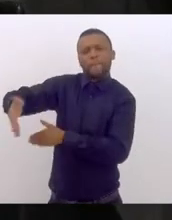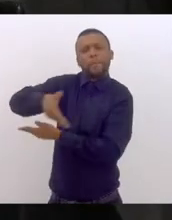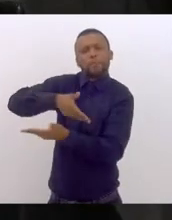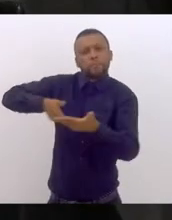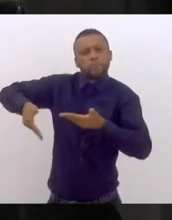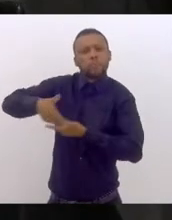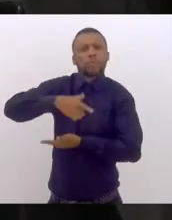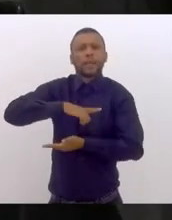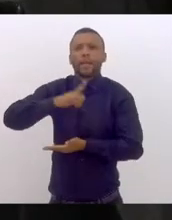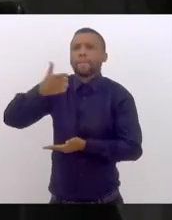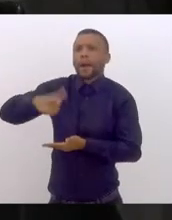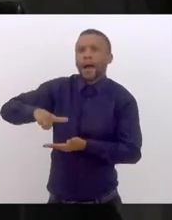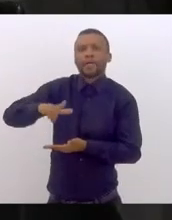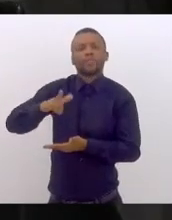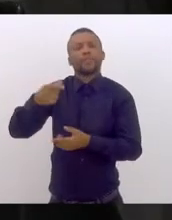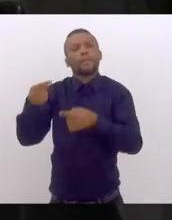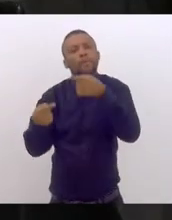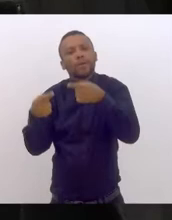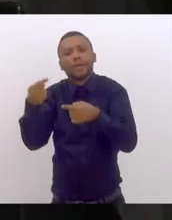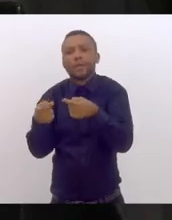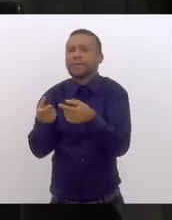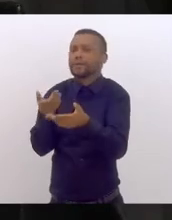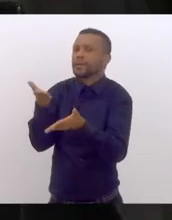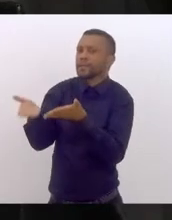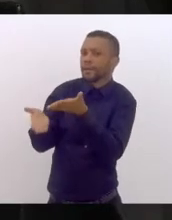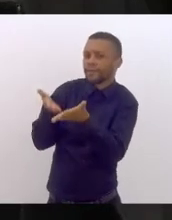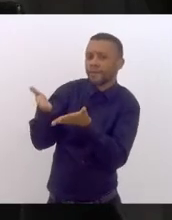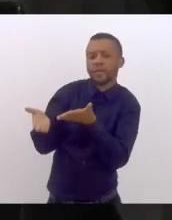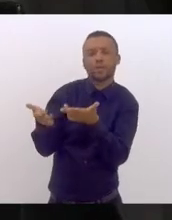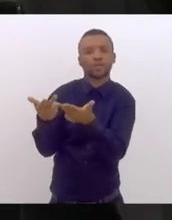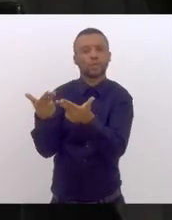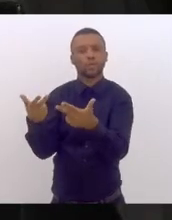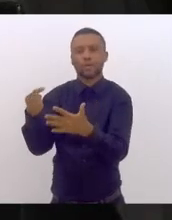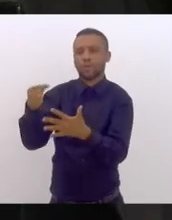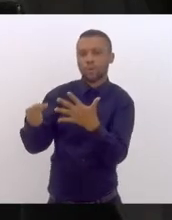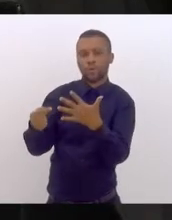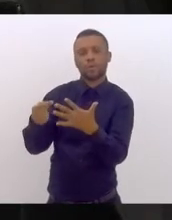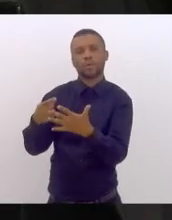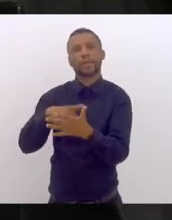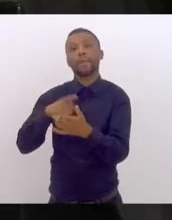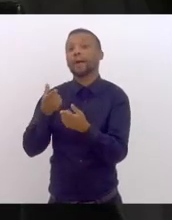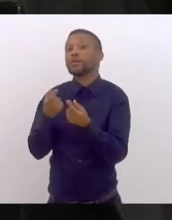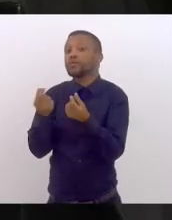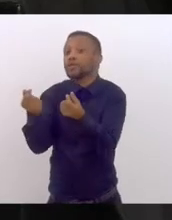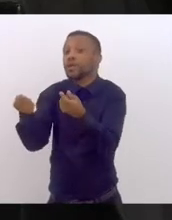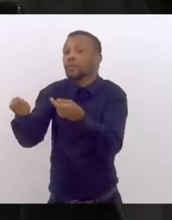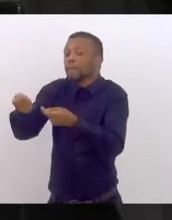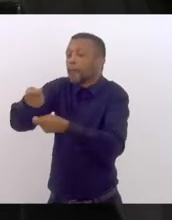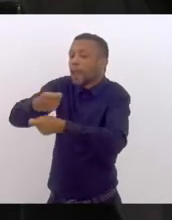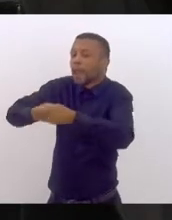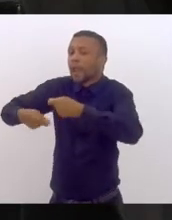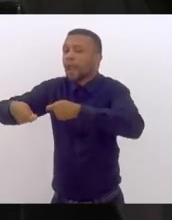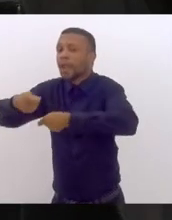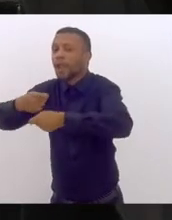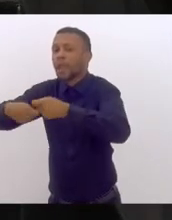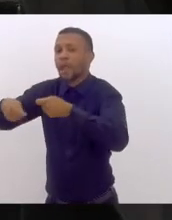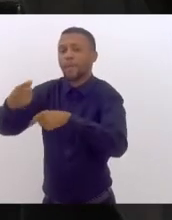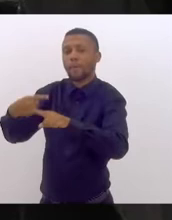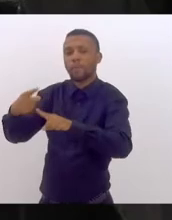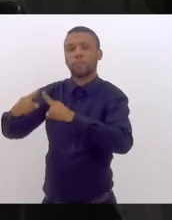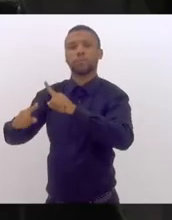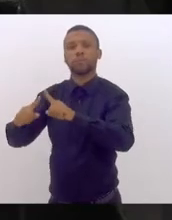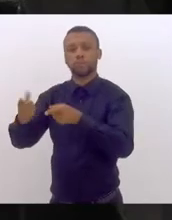mas órgãos mais políticas mais serviços né circula mais dinheiro na economia mais aquecida